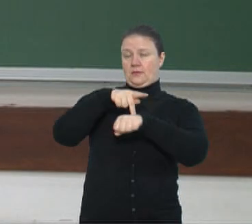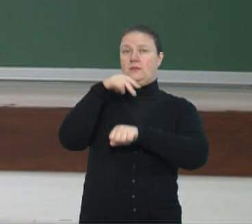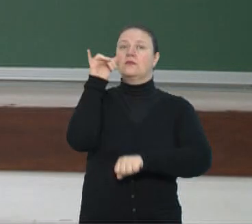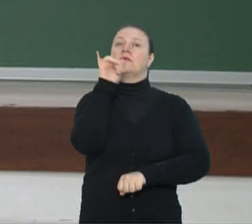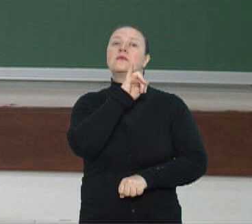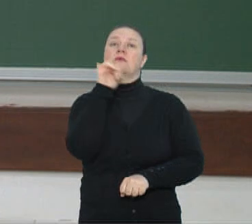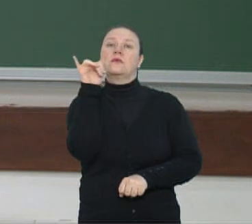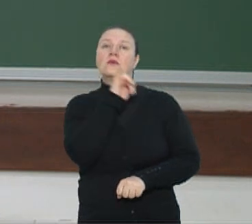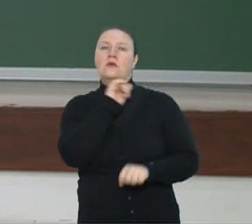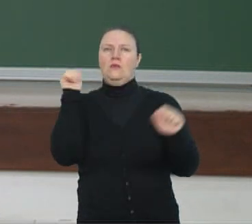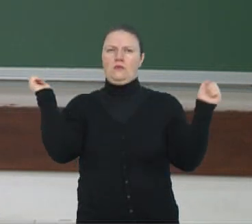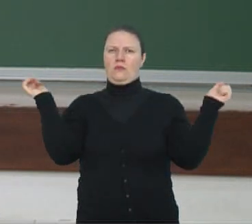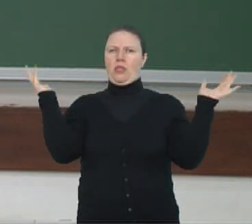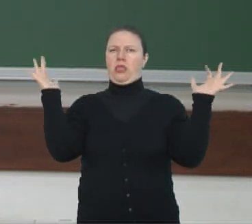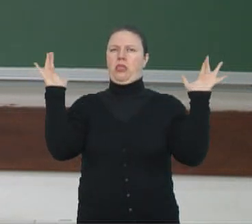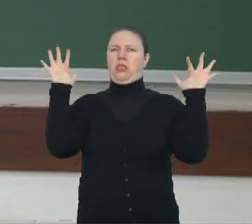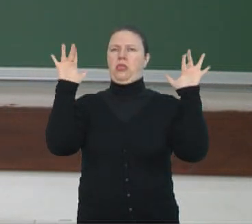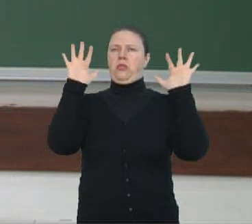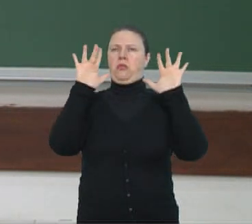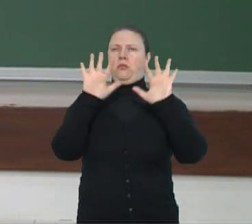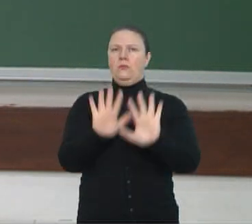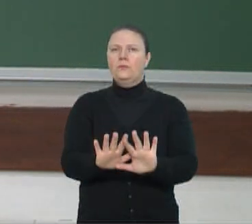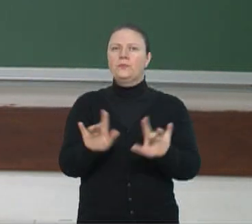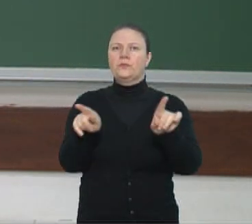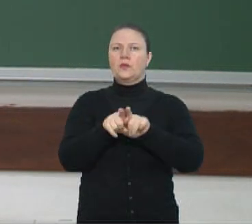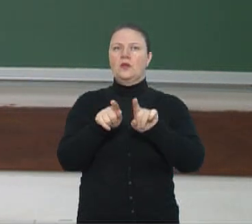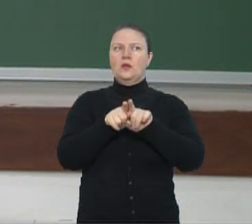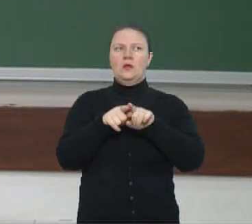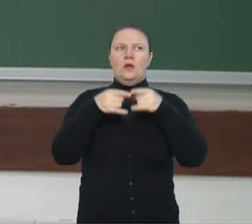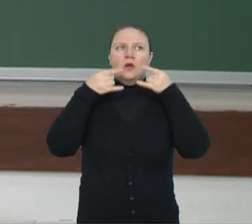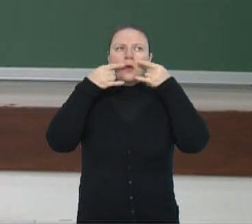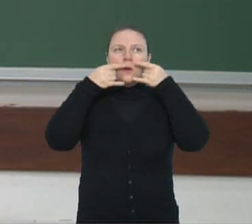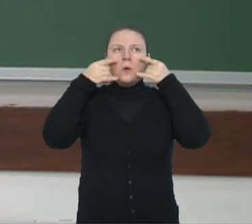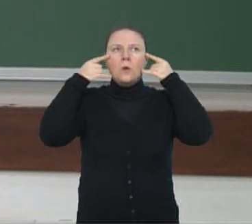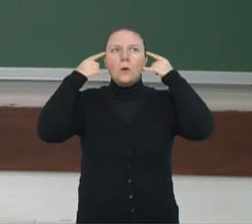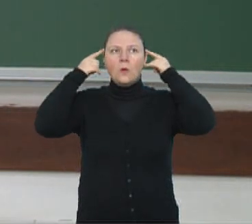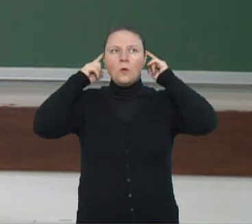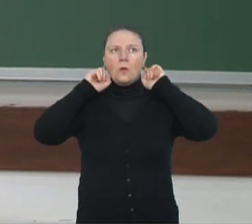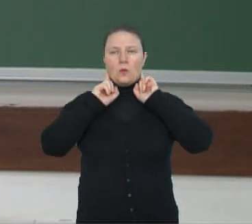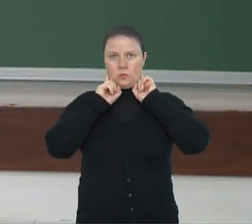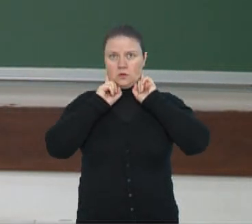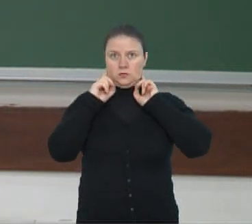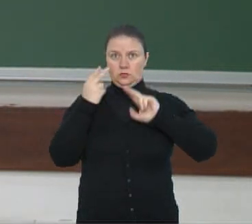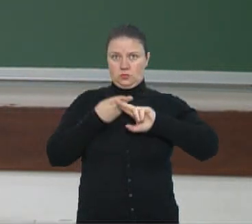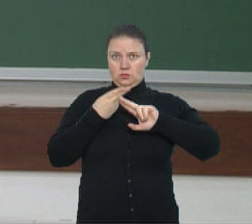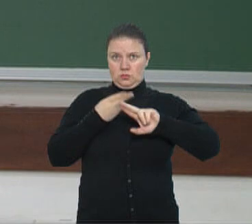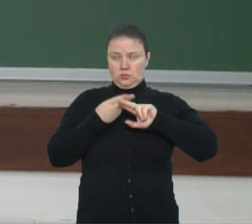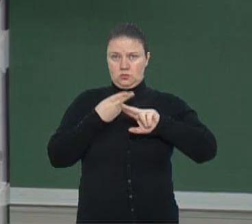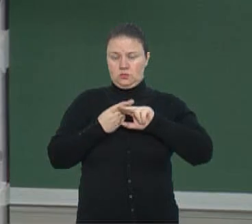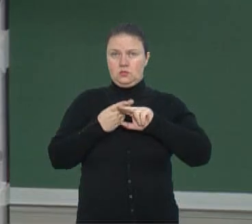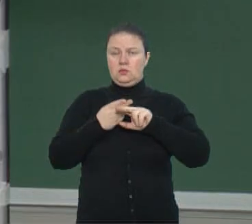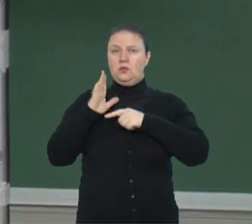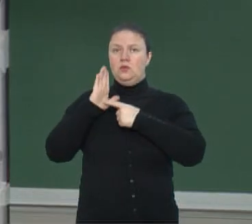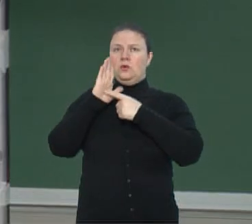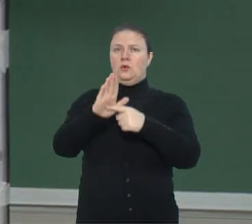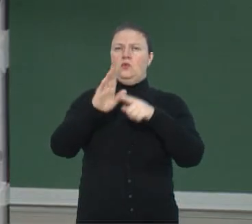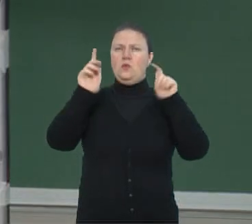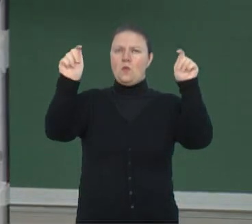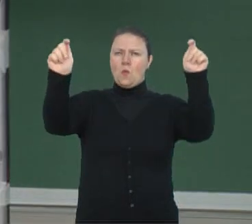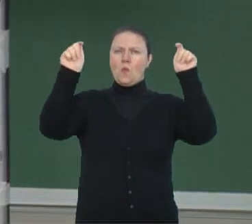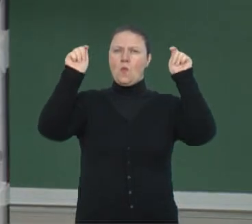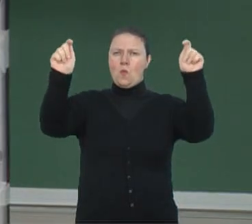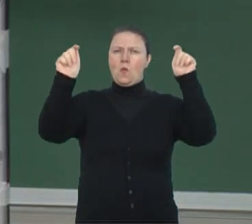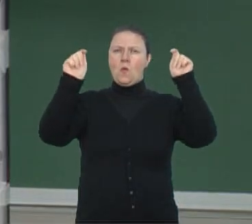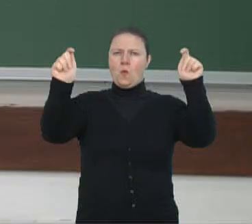grande aglomeração de pessoas, a maioria delas usando máscara, afinal de contas, o momento que nós estamos vivendo, e eles trazem o cartaz